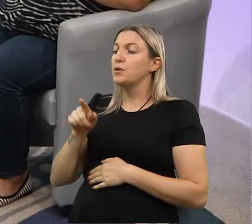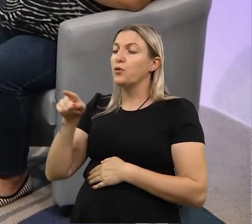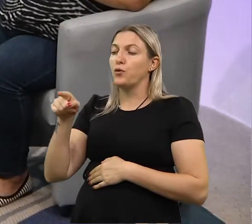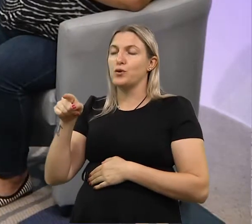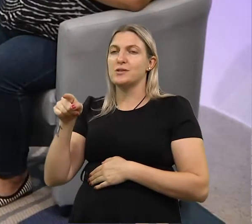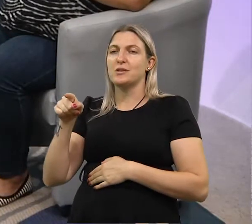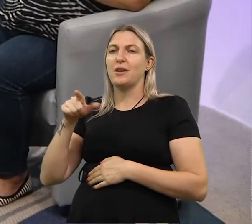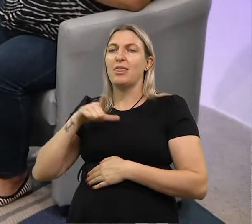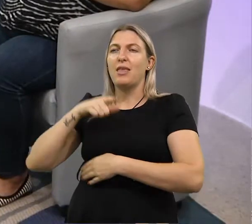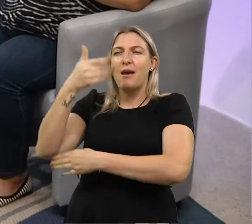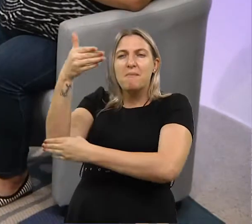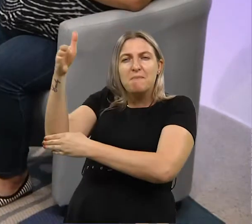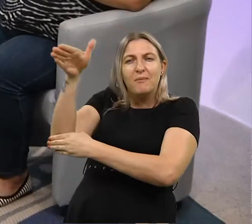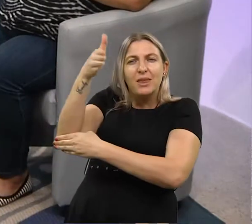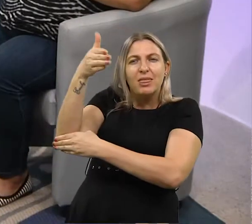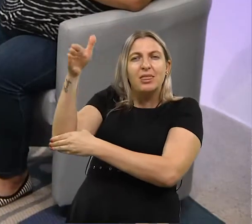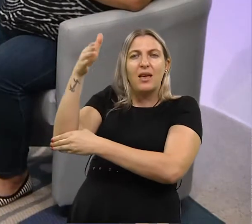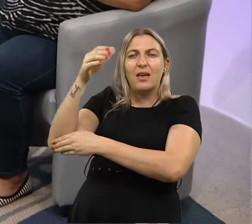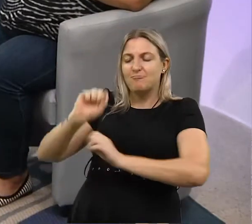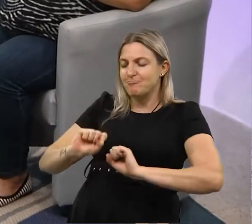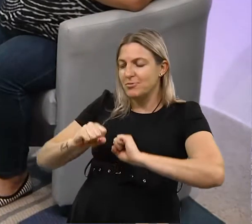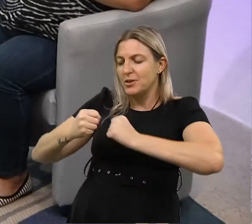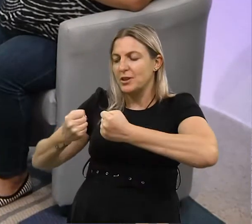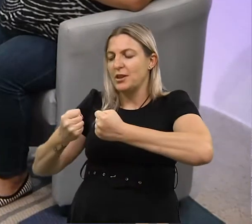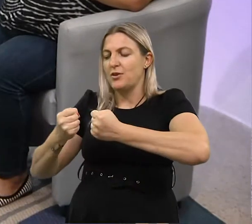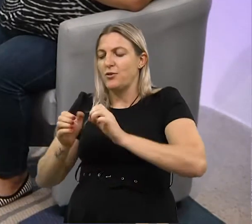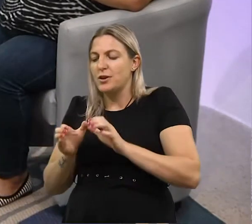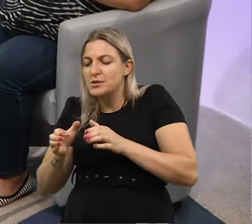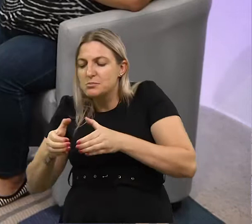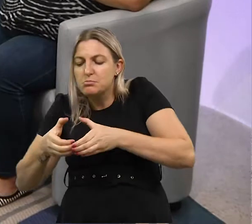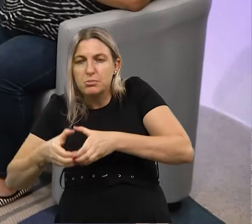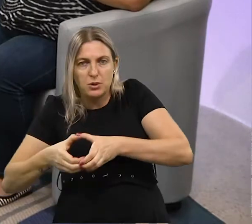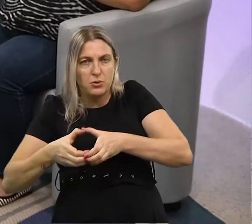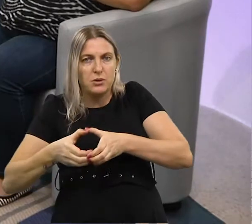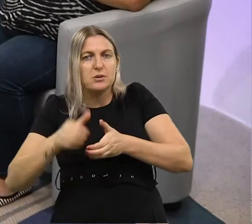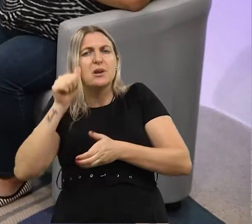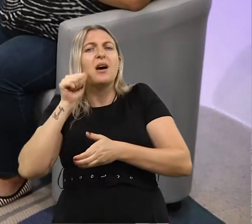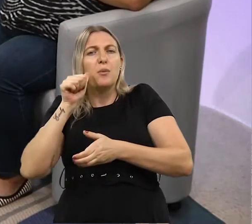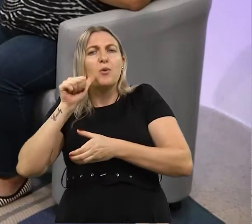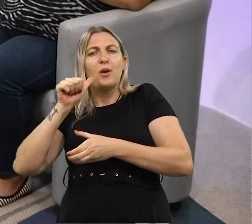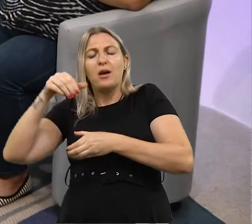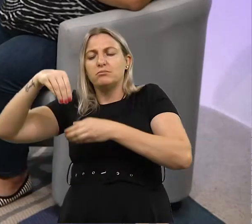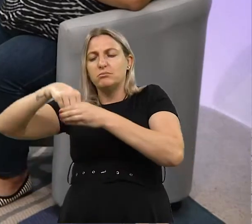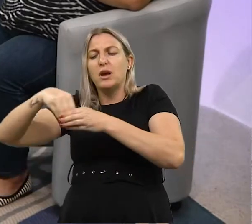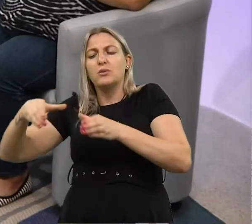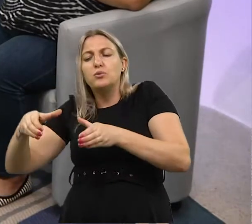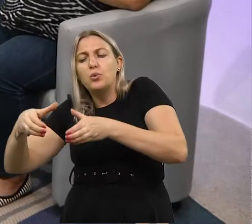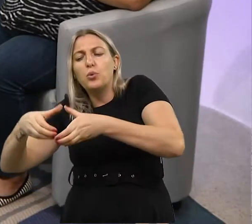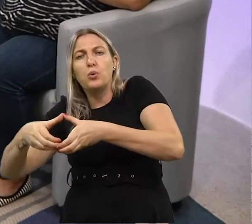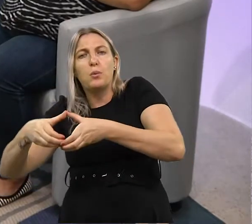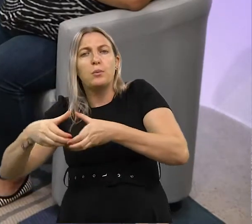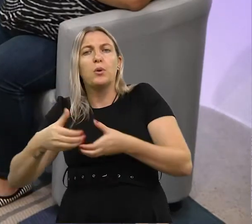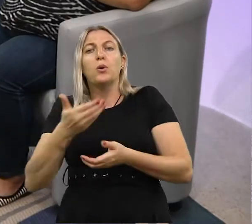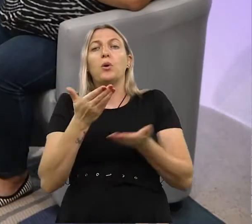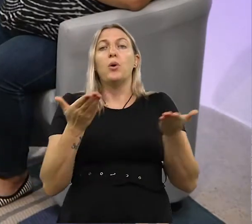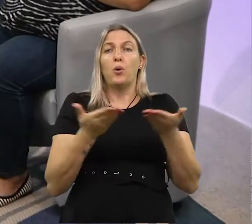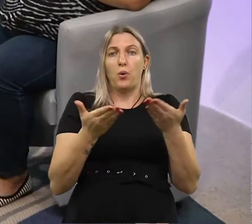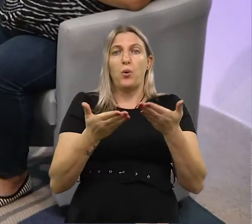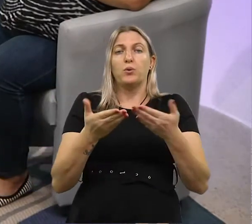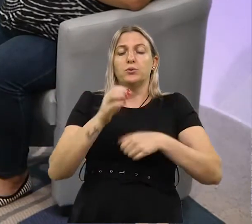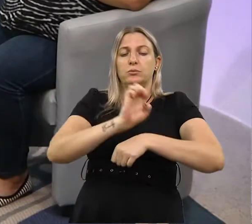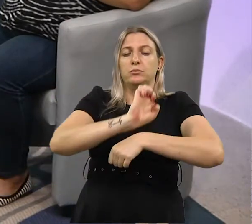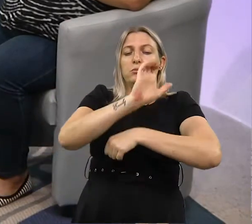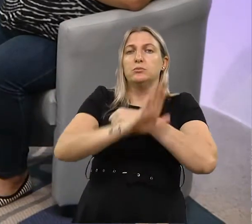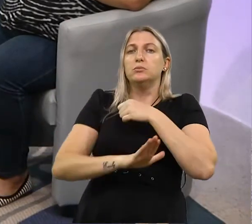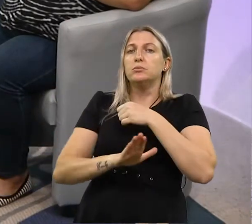tu levanta uma bandeira pelas minorias. Uhum. E as mulheres, elas estão incluídas neste grupo. Hoje, no município de Erechim,